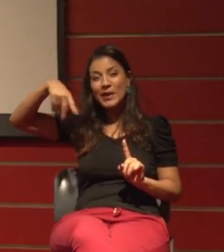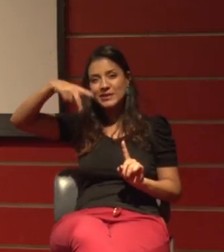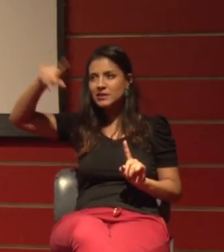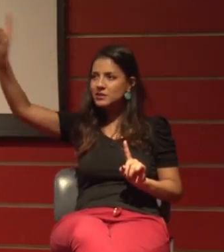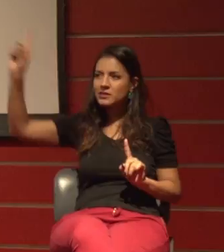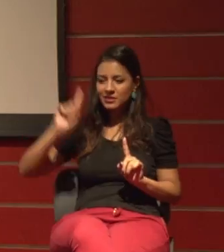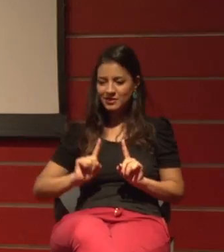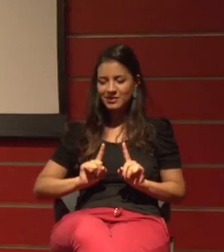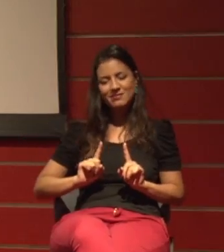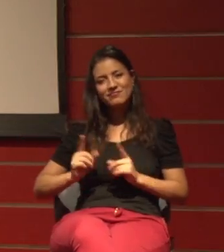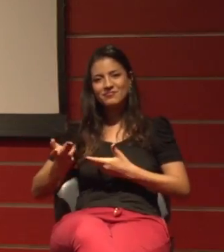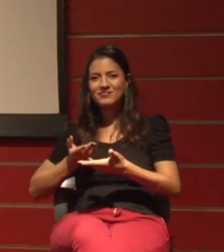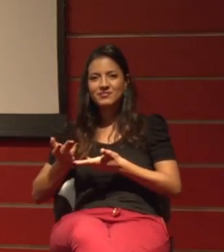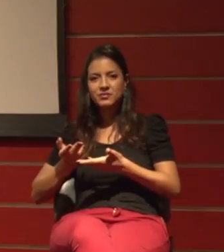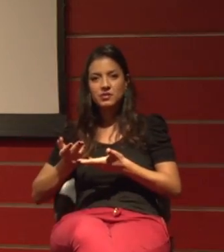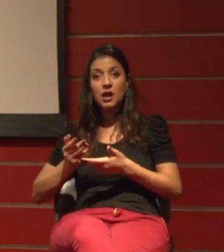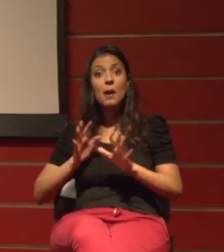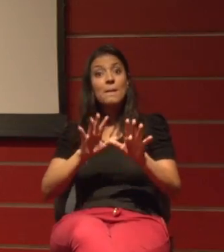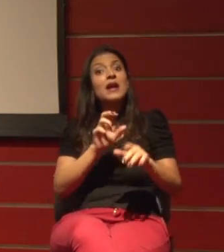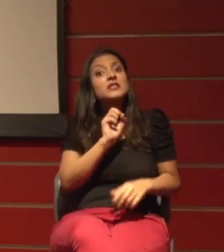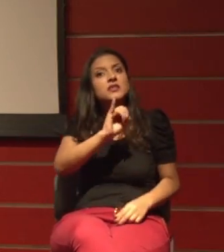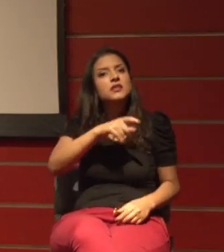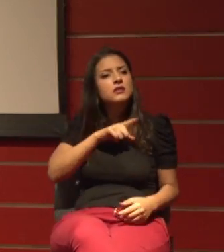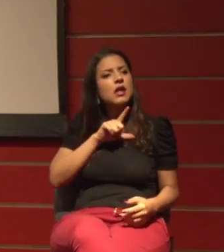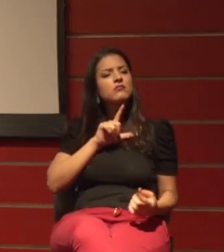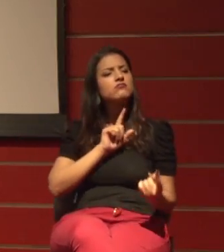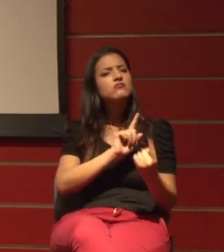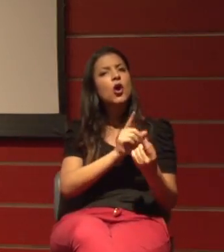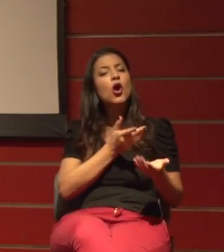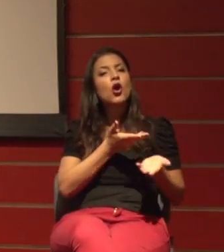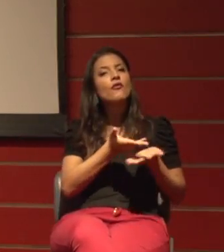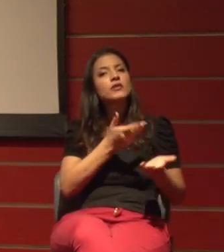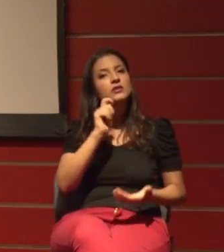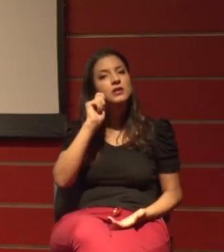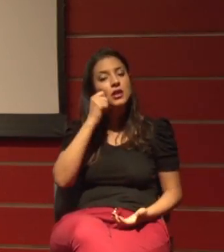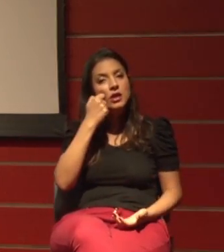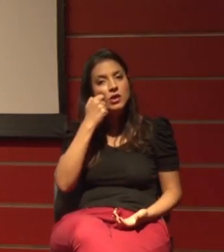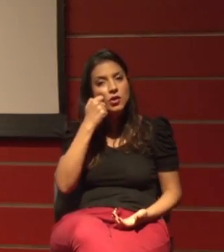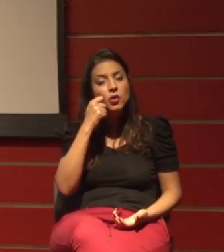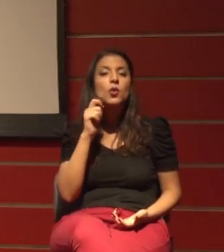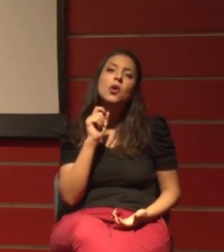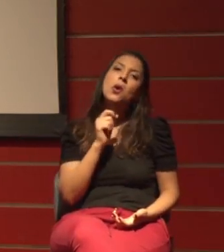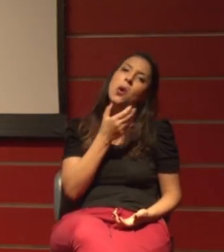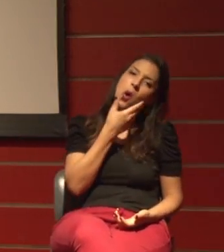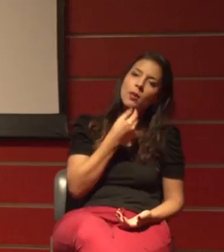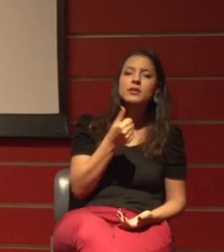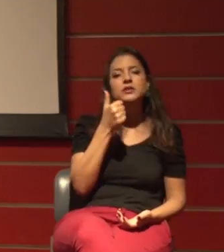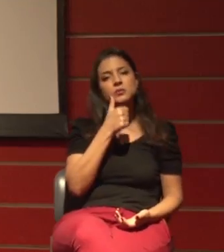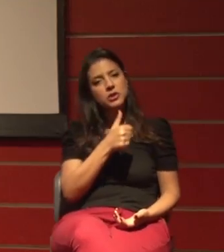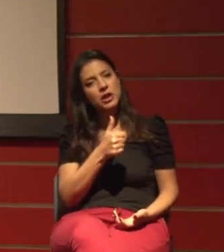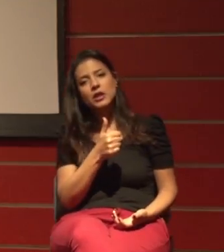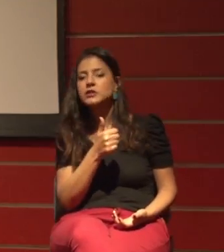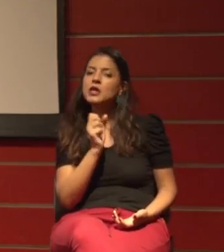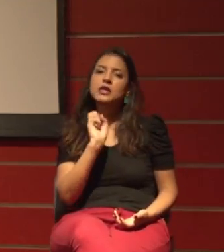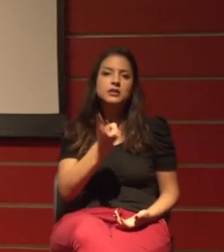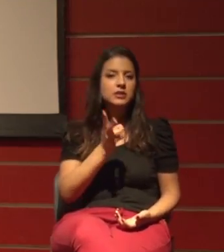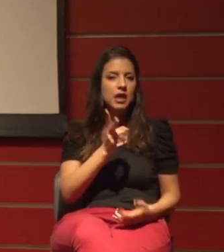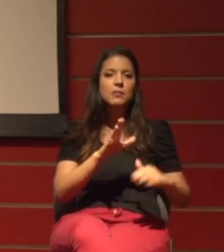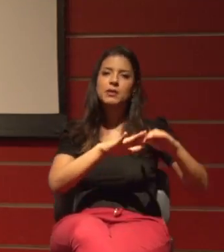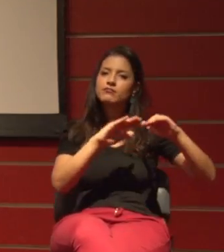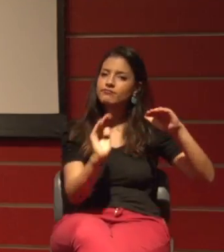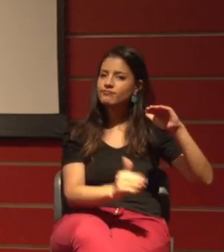negros eles também isso também se reflete na literatura deles os negros são colocados tanto homens como mulheres em posições